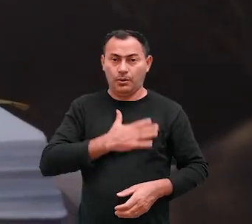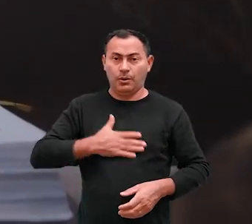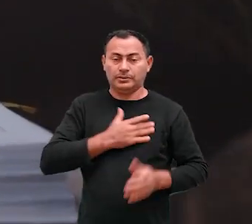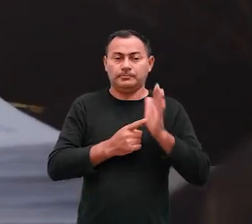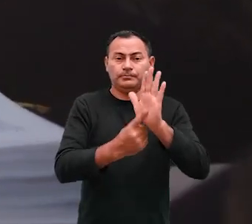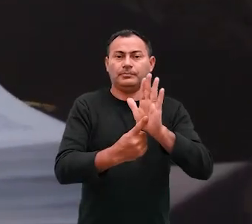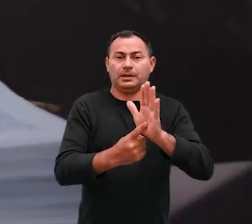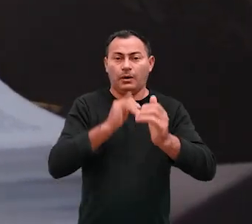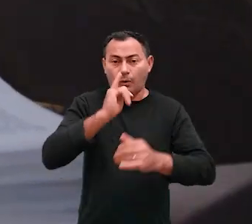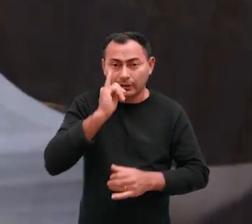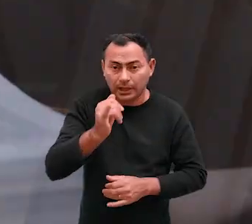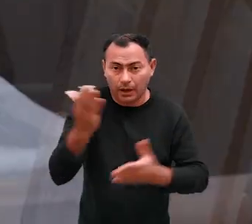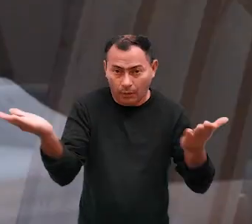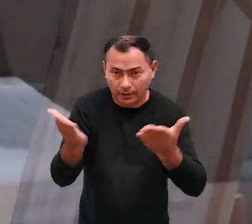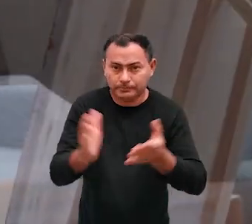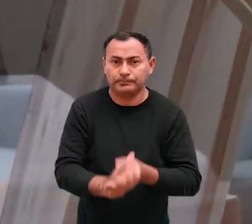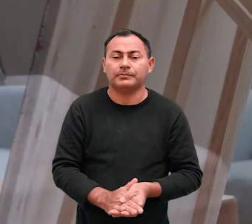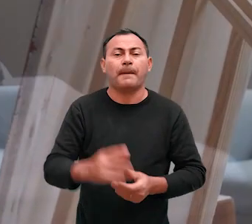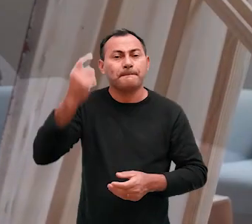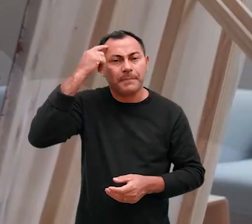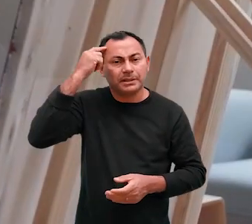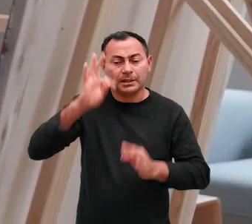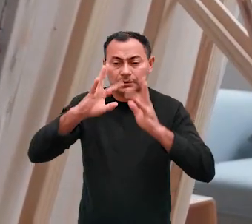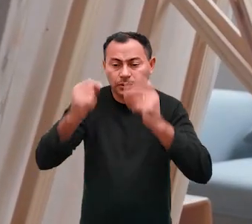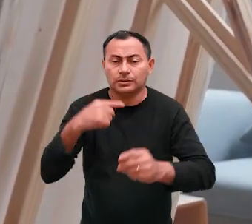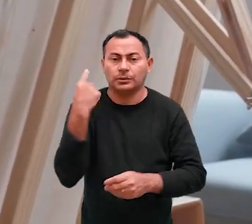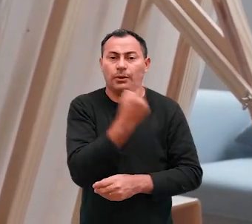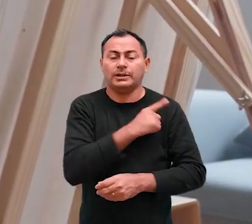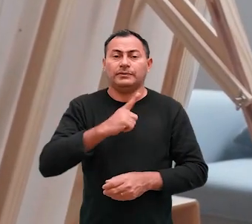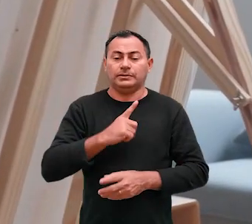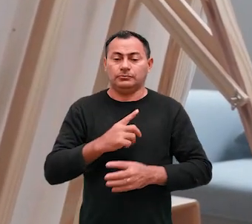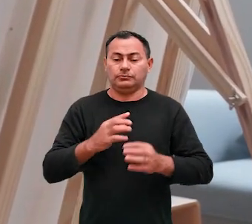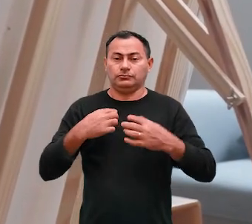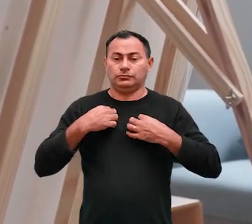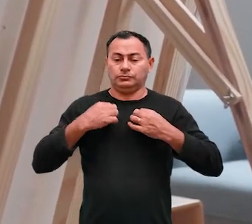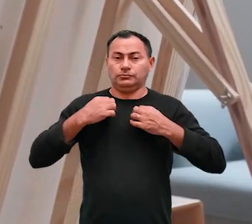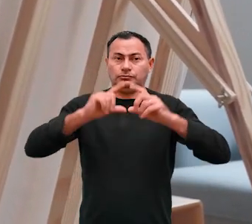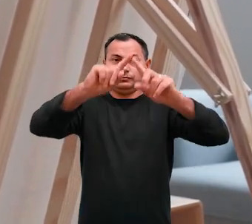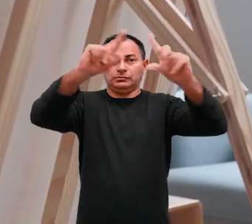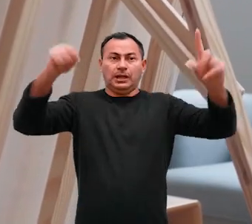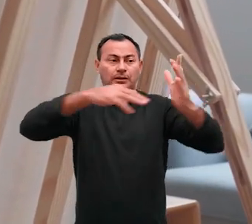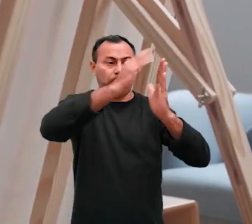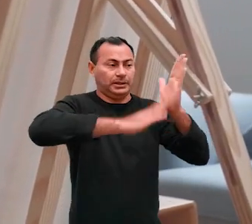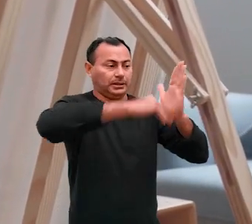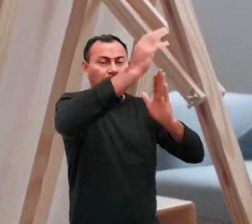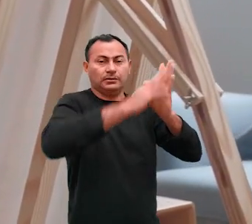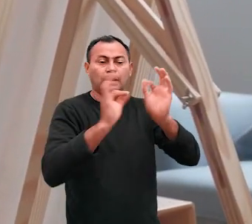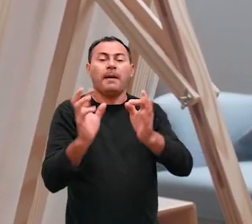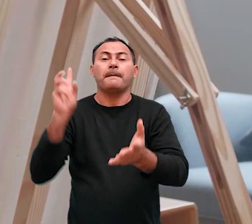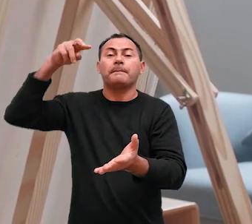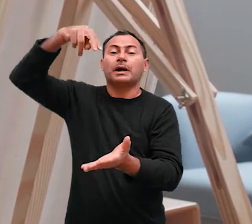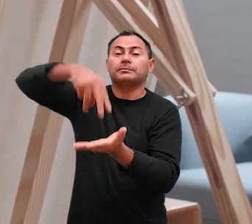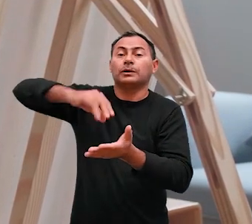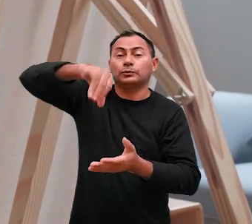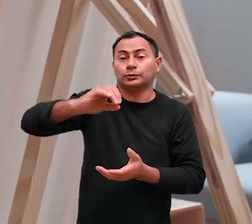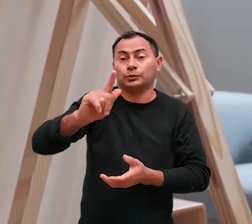dessa ilustração que vou contar agora. Imagine que todos nós estivéssemos equipados com telas, pincéis e tintas para participar